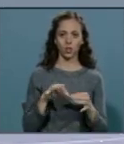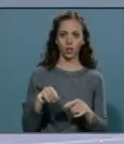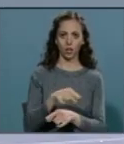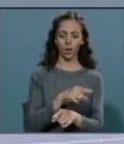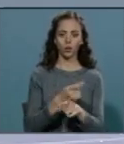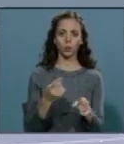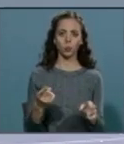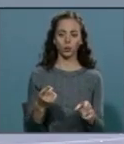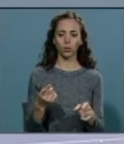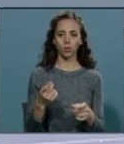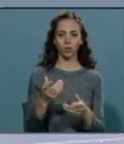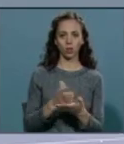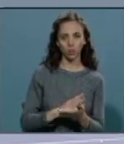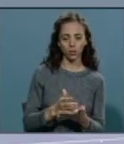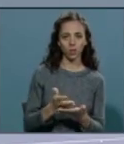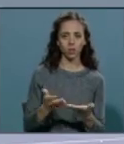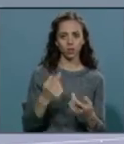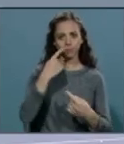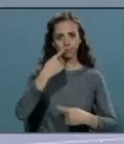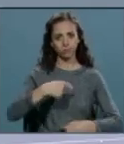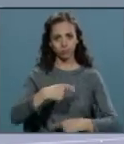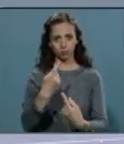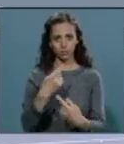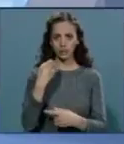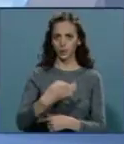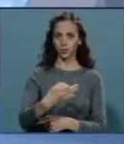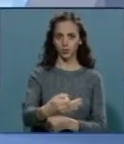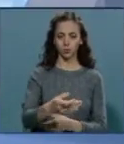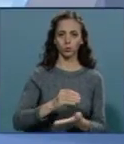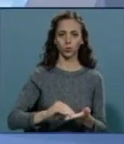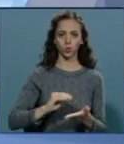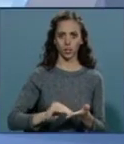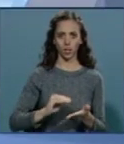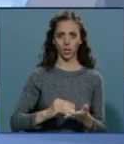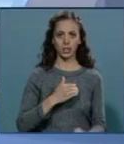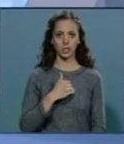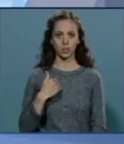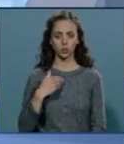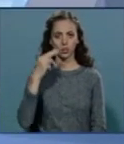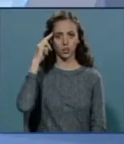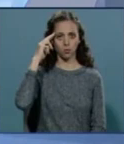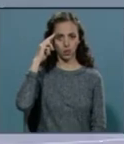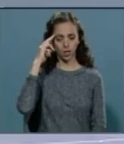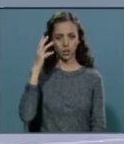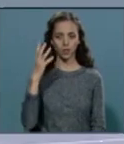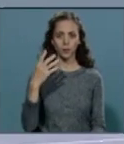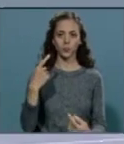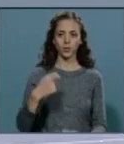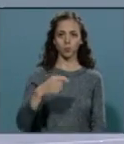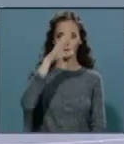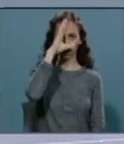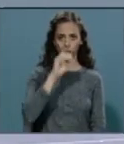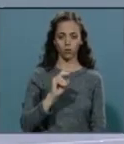porque a inquietude não testada sistematicamente pelo secretário da saúde na madeira e tudo por dentro o